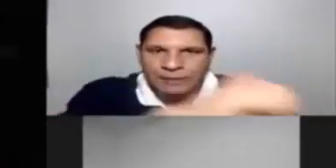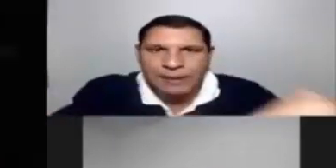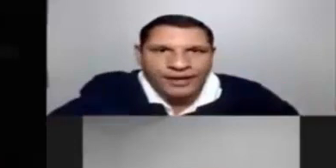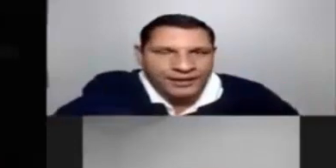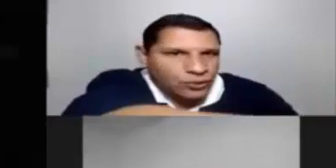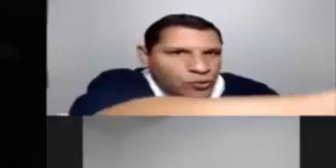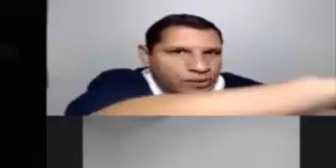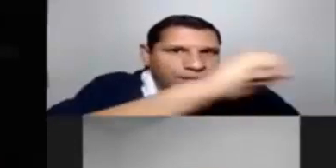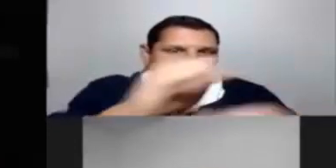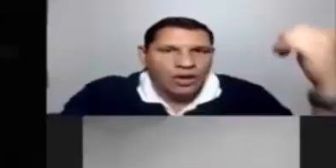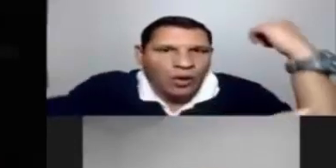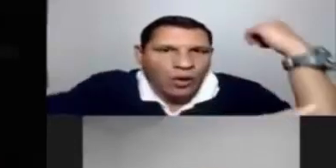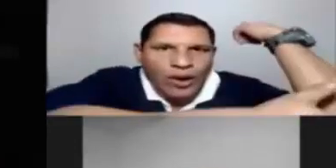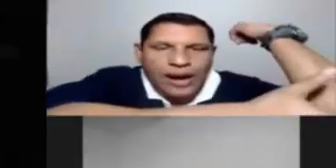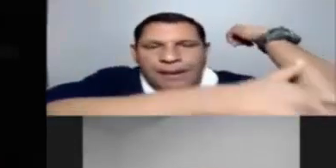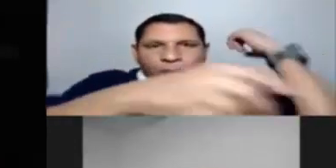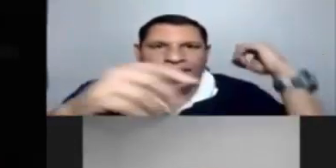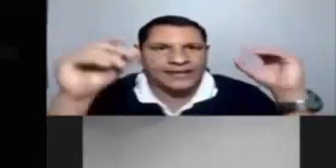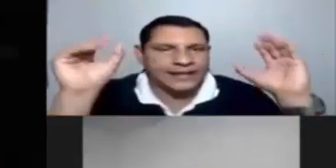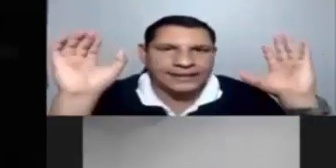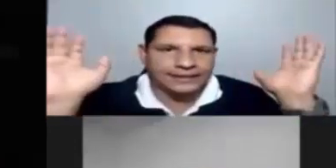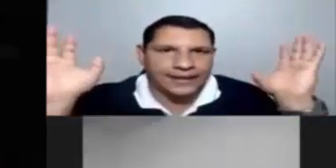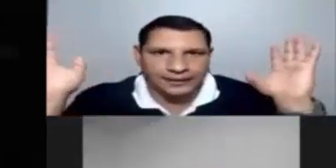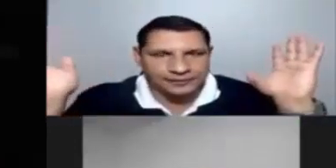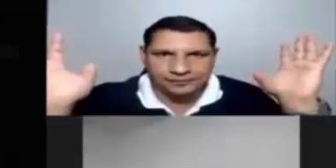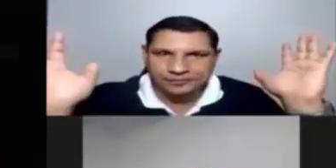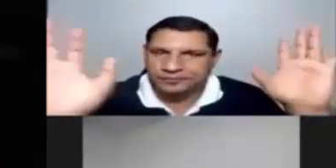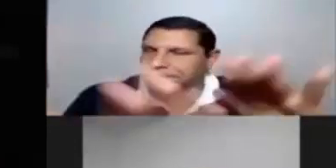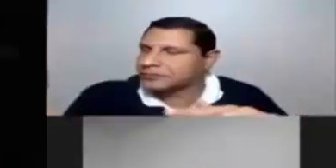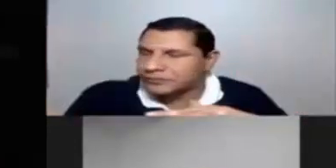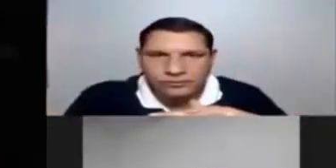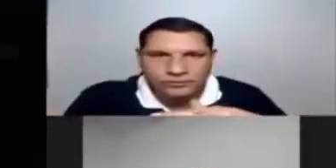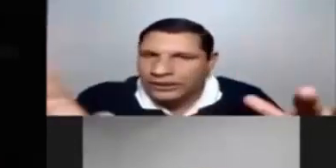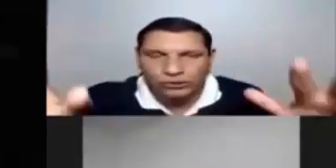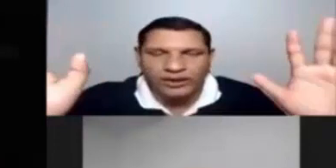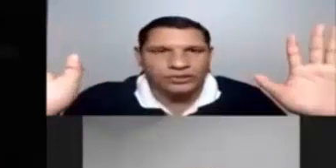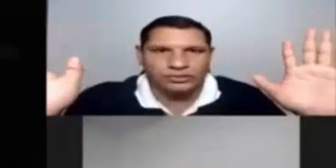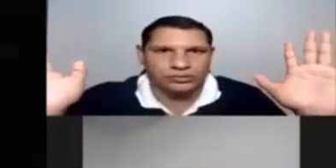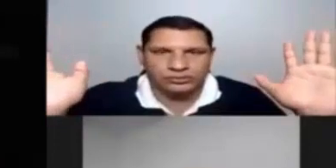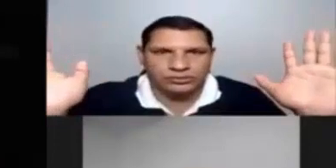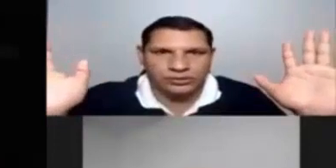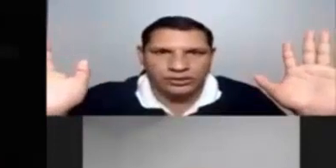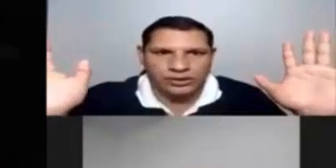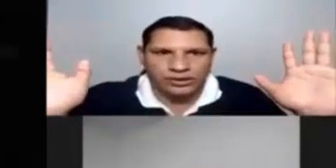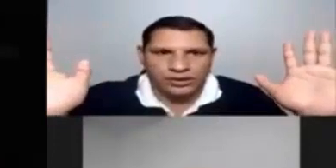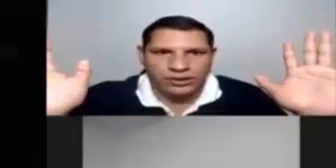não tem memória nenhuma, ou a memória dele aqui na Terra. É só isso.